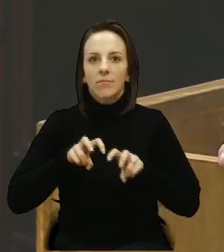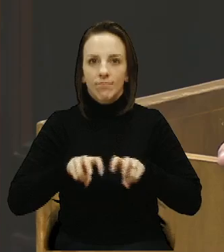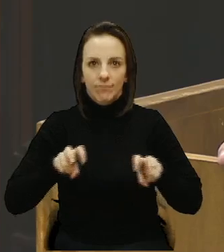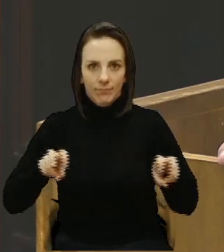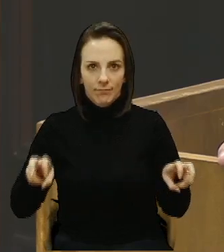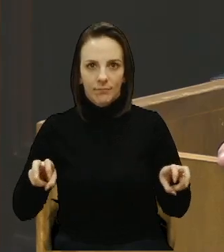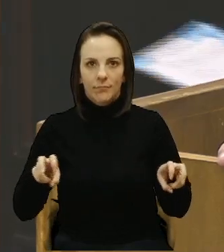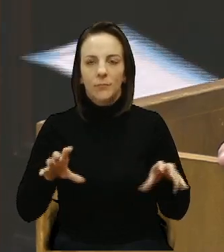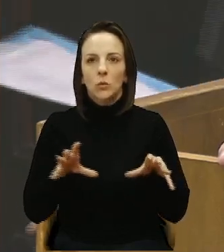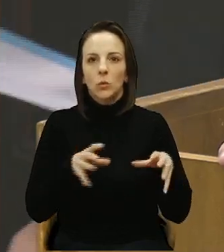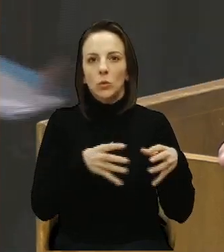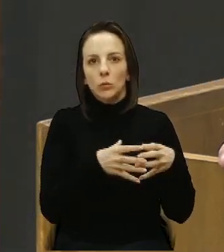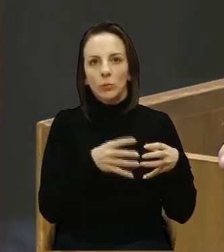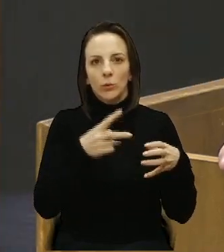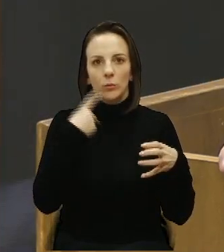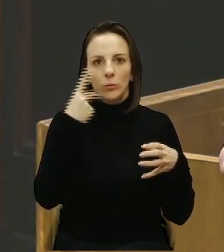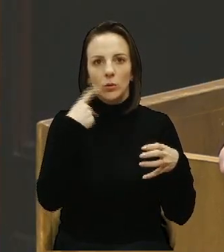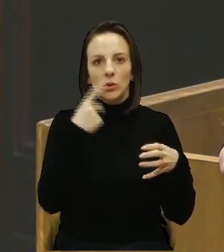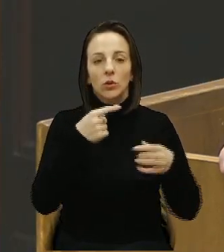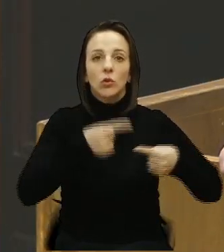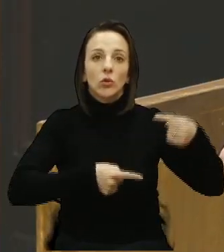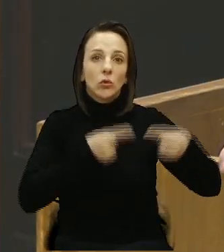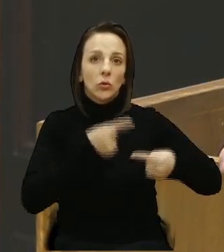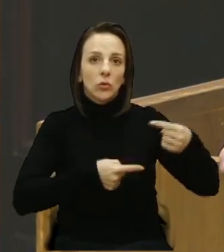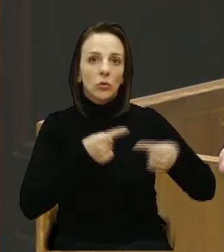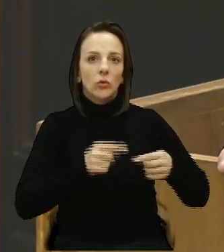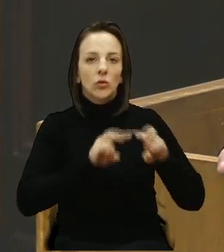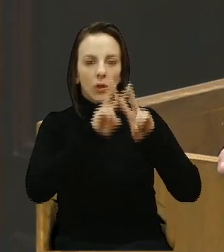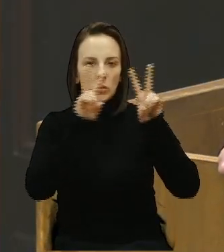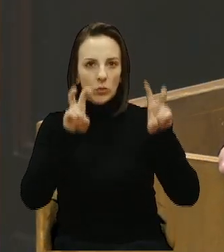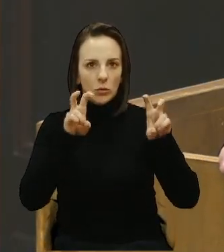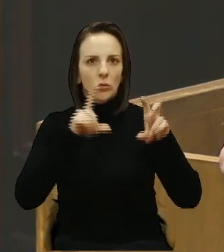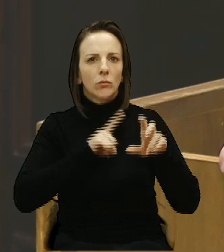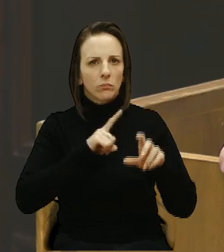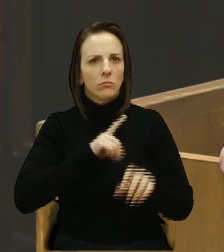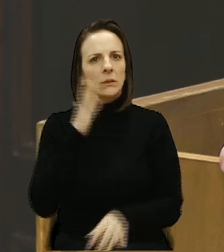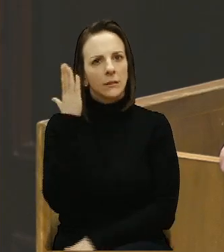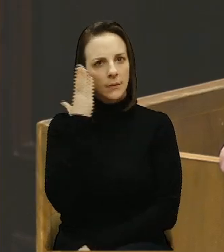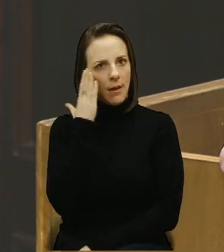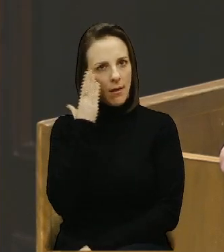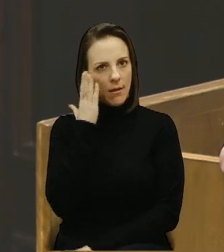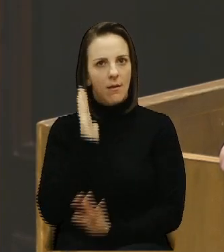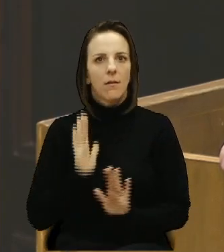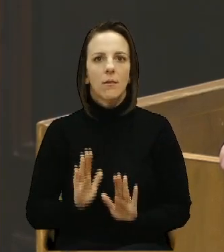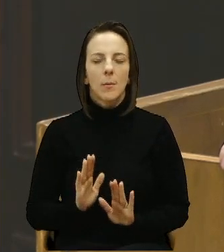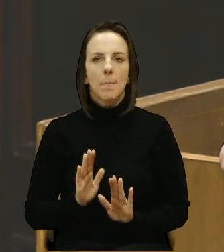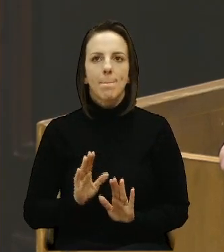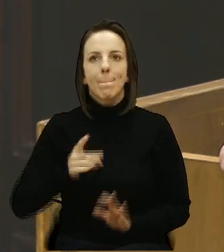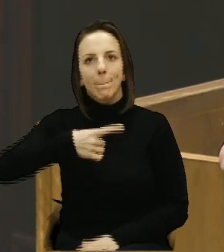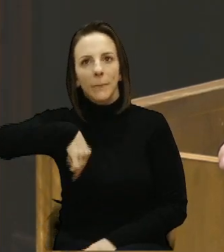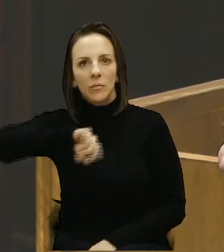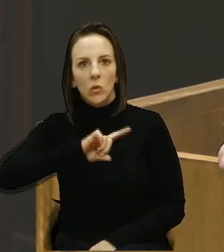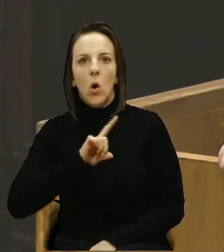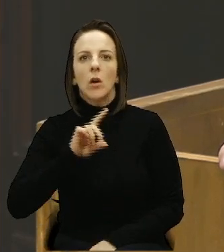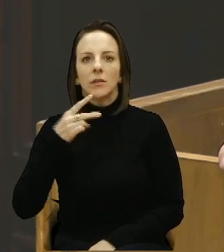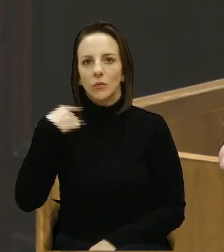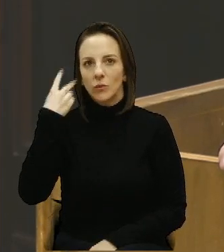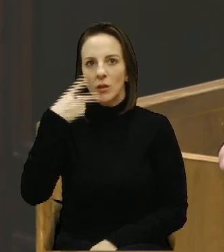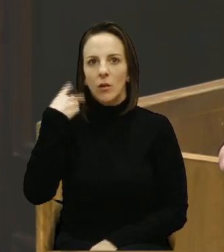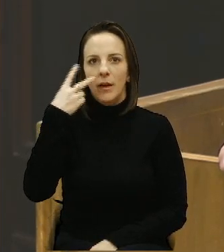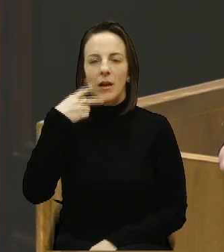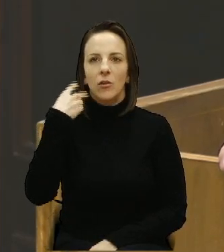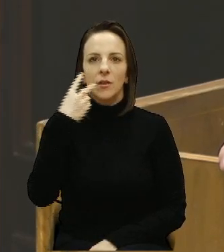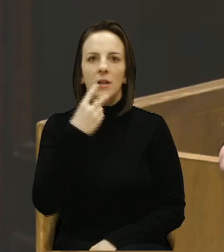vem discutindo esse tema com muita propriedade. Nós, inclusive, vereadora Rose, eu estou lembrando